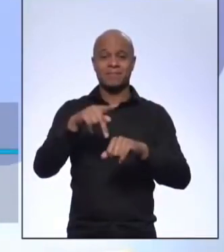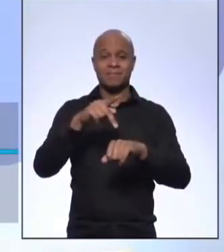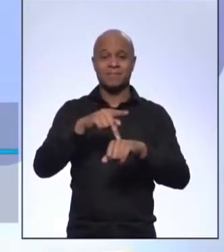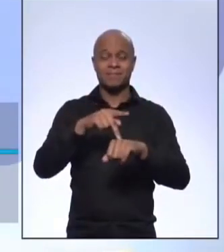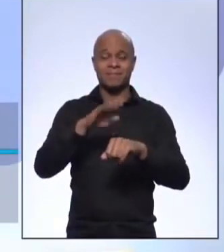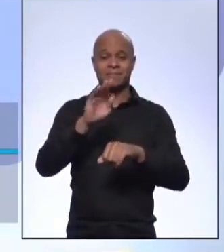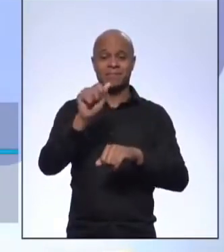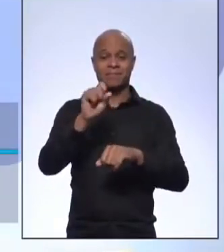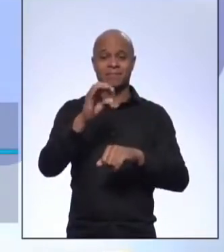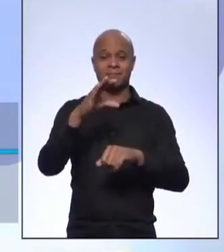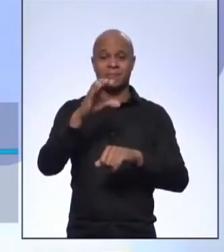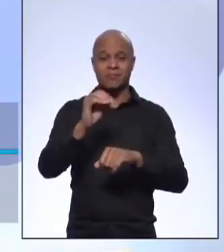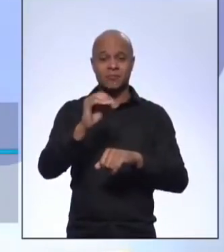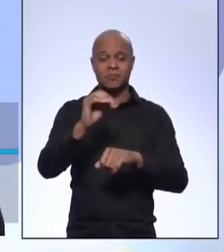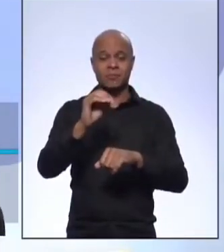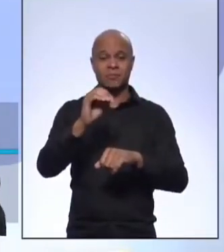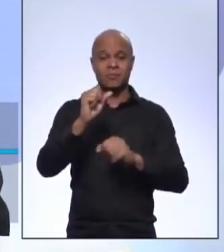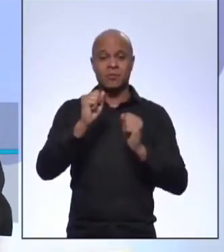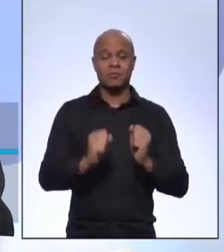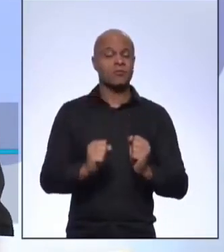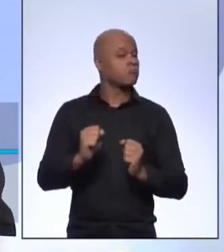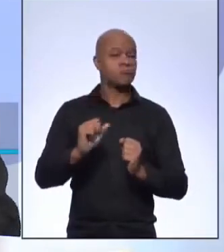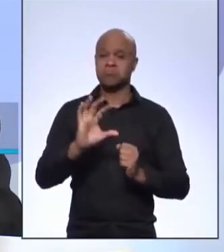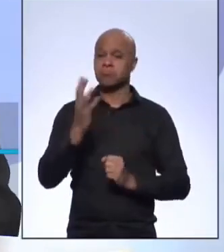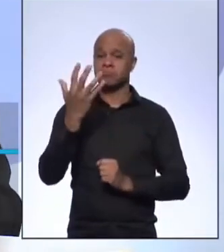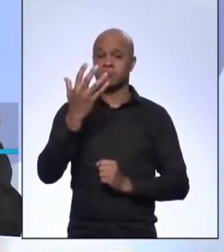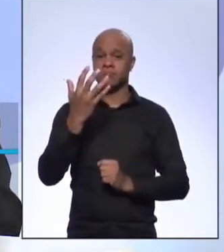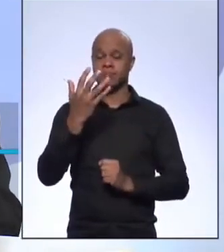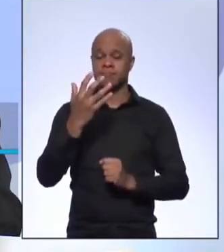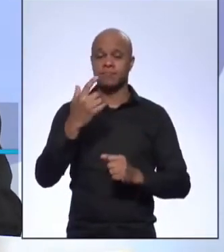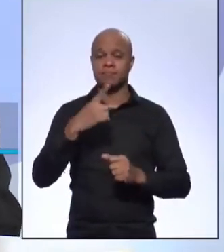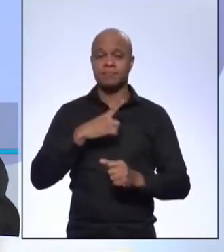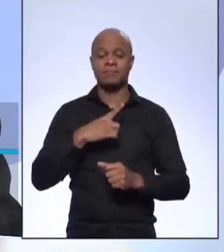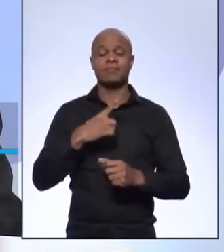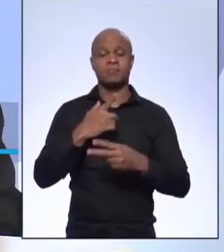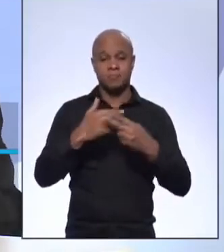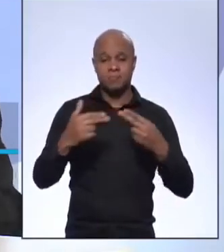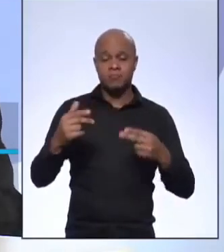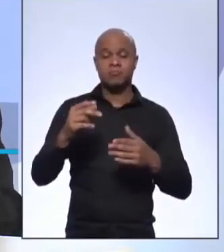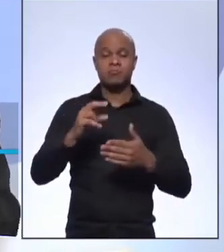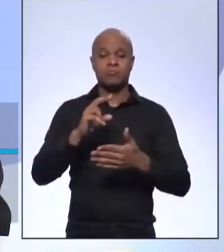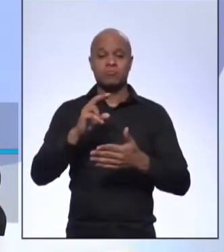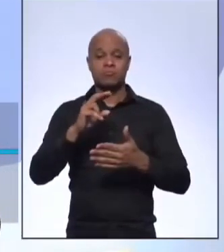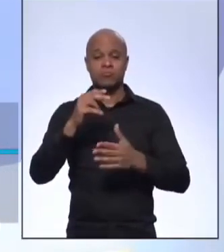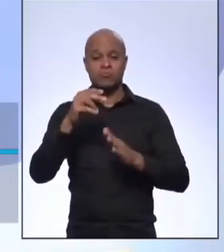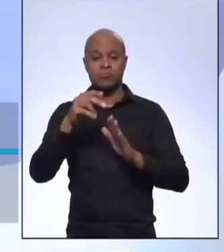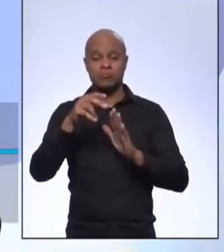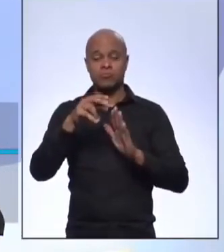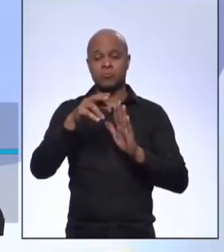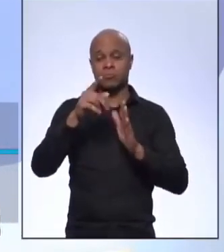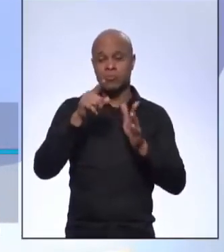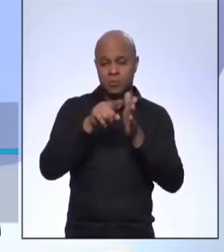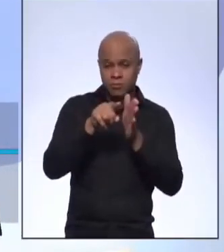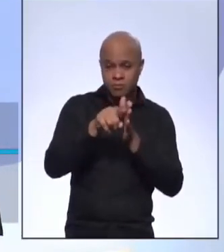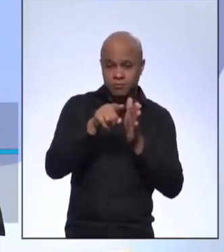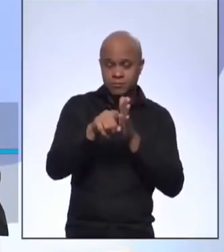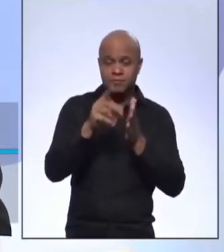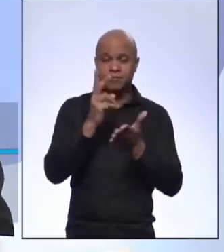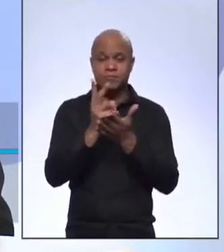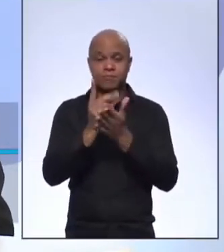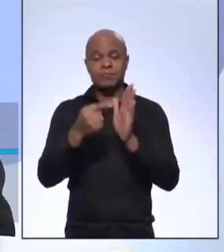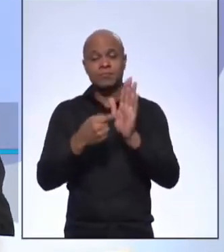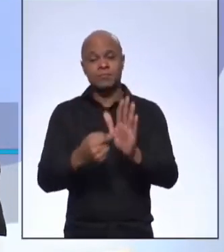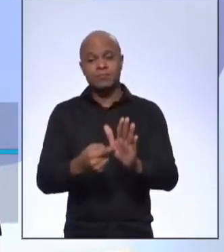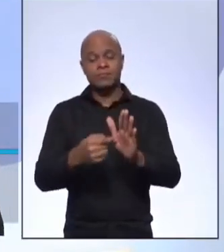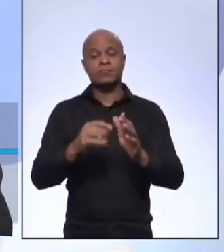ela é pouco provável, né? Então, nós temos aí várias linhas de frentes de pesquisas dentro dessas